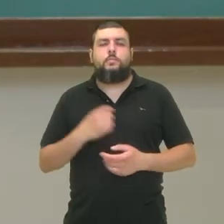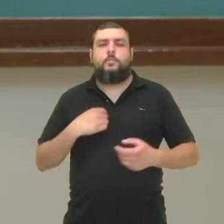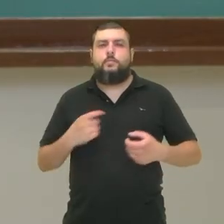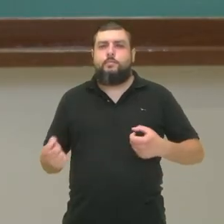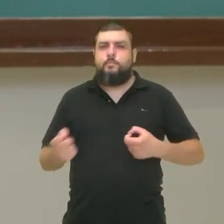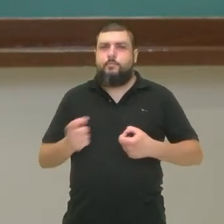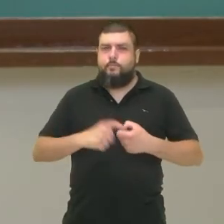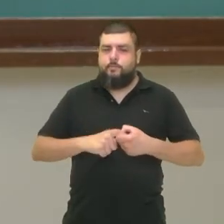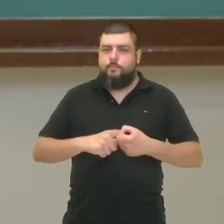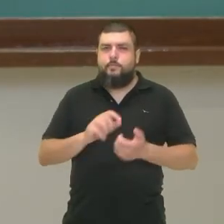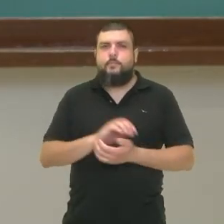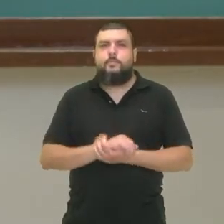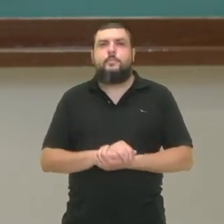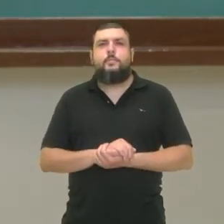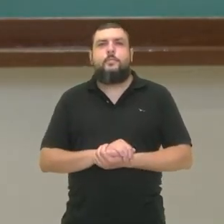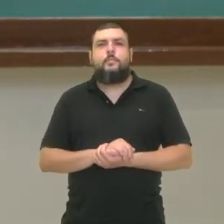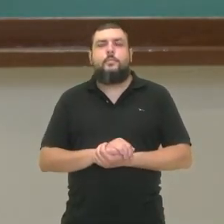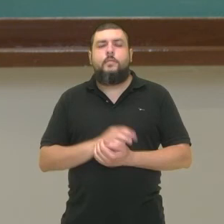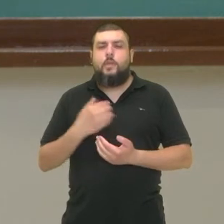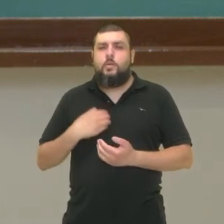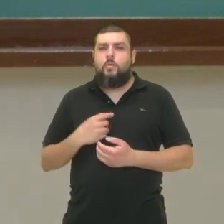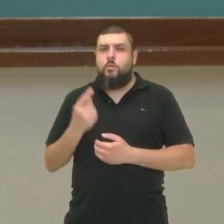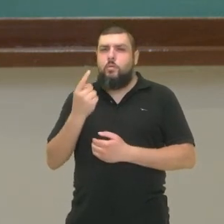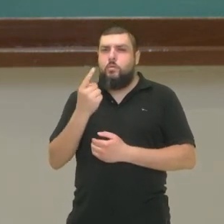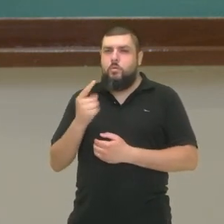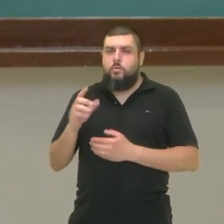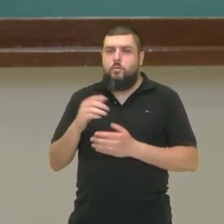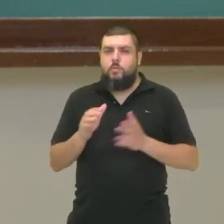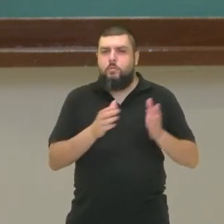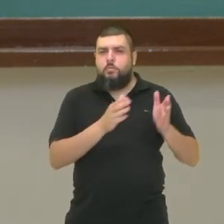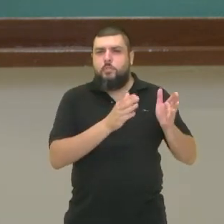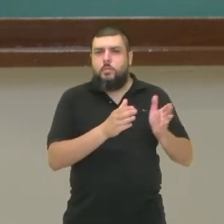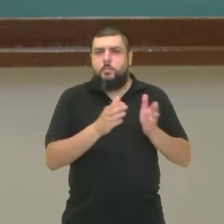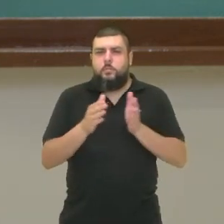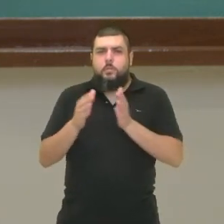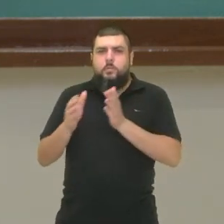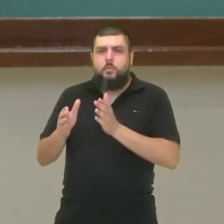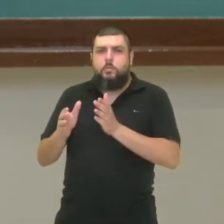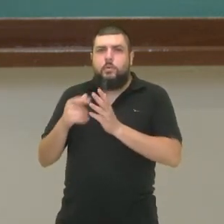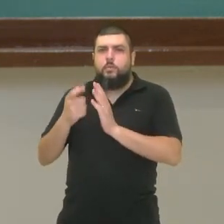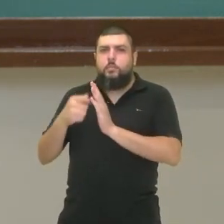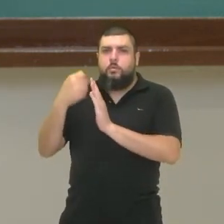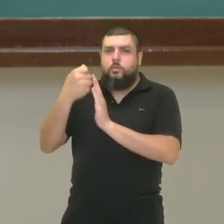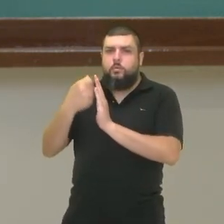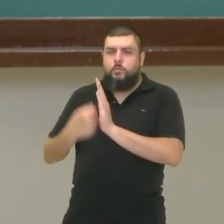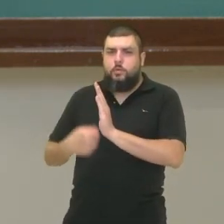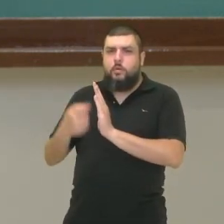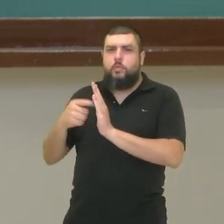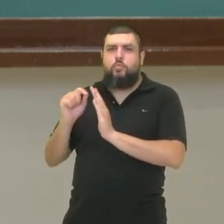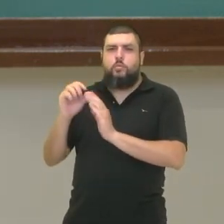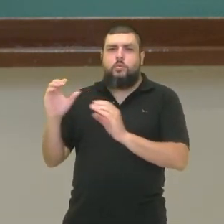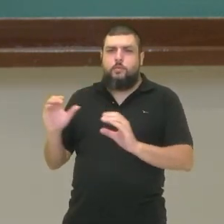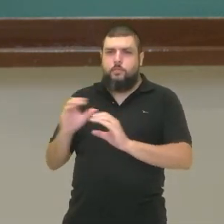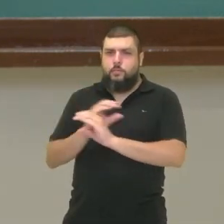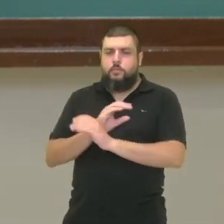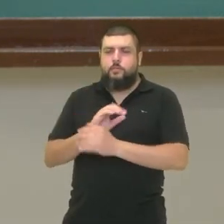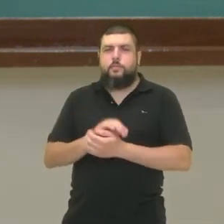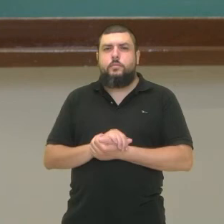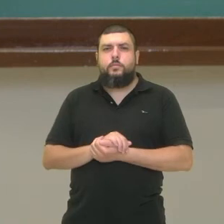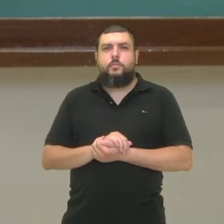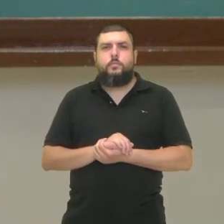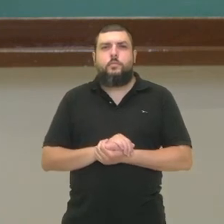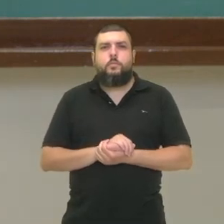Voltei, gabaritar contigo, então, a última etapa da nossa produção textual, que é a conclusão. Então,